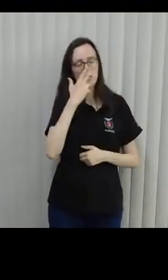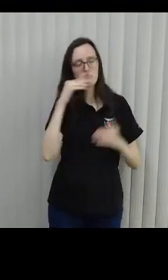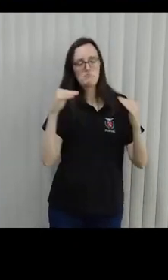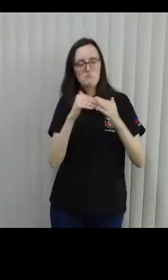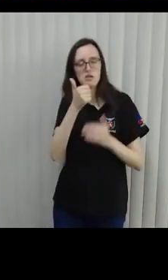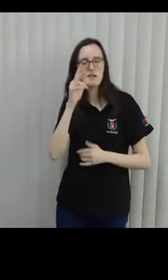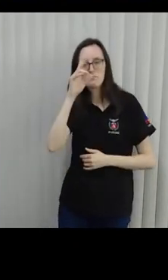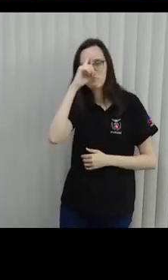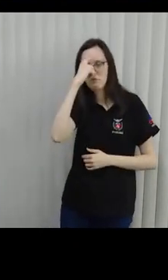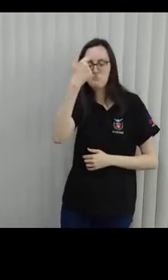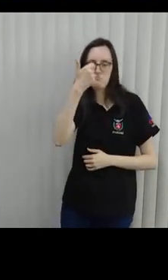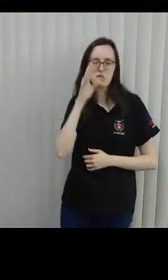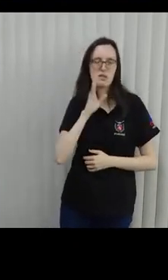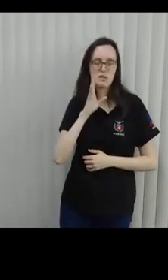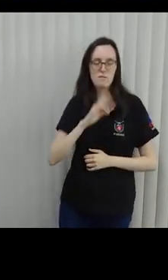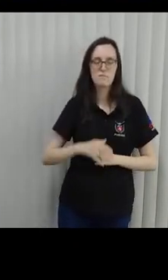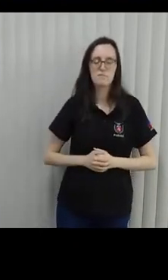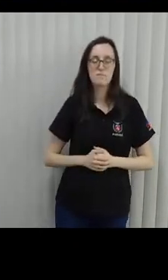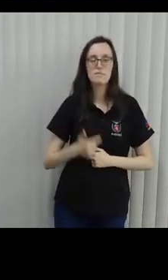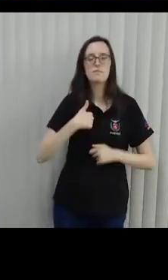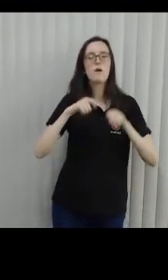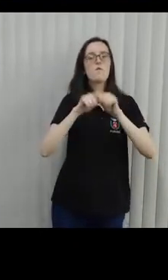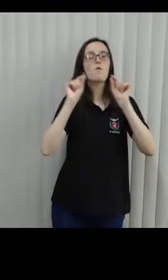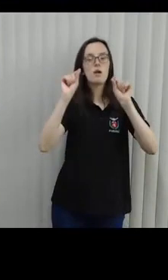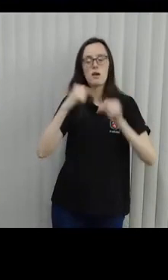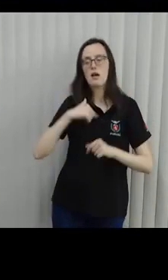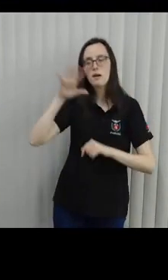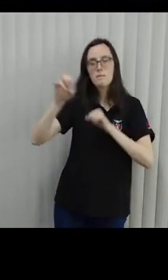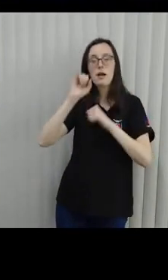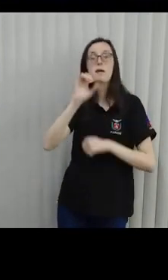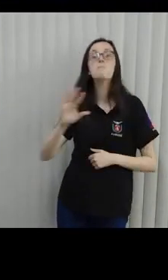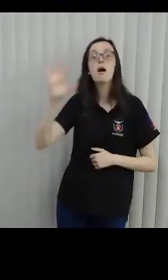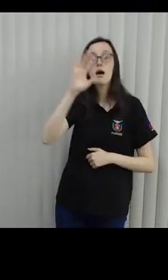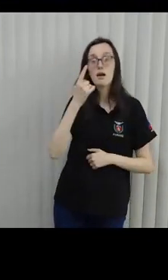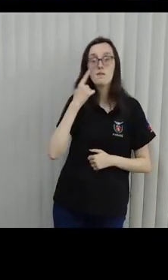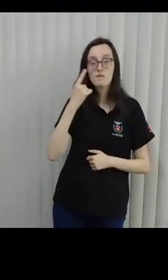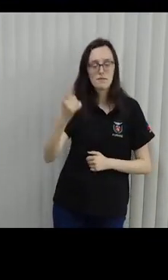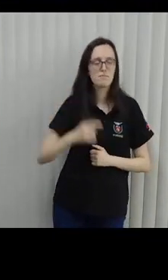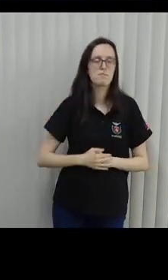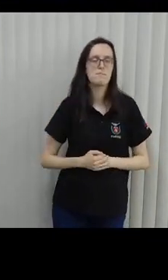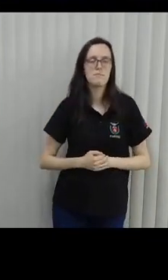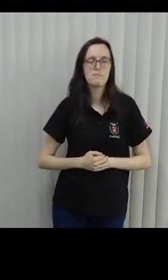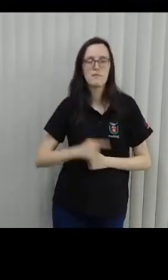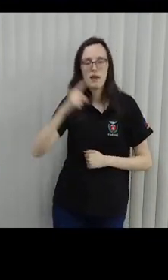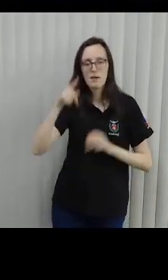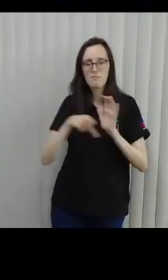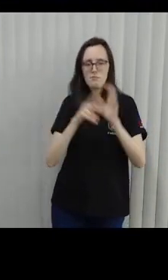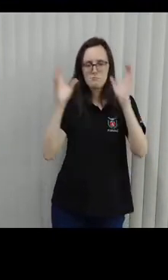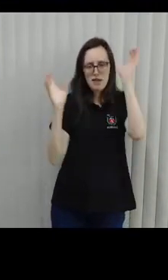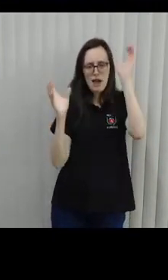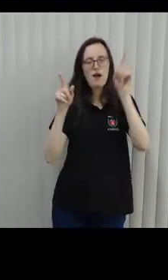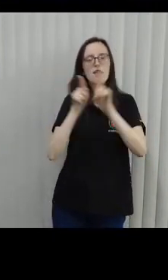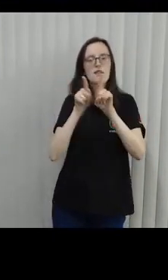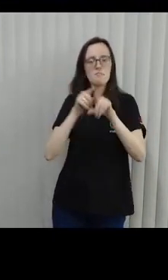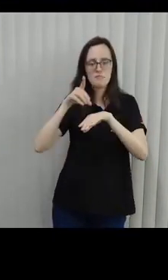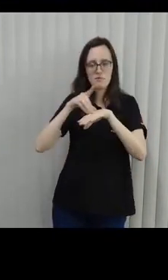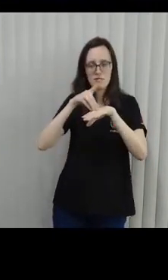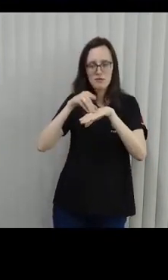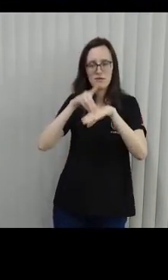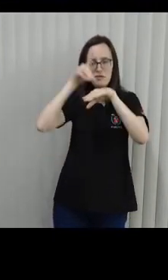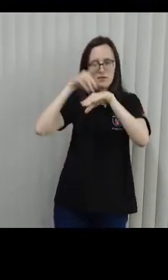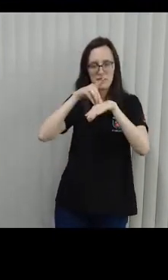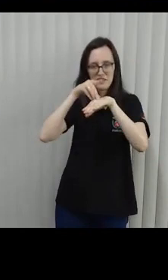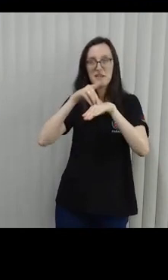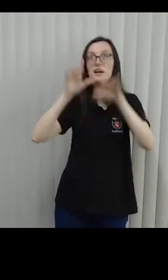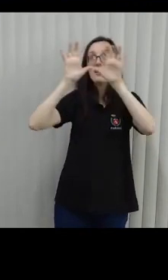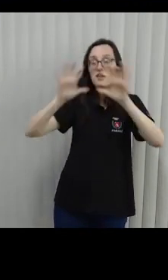ideia legal. Então, o que eu fiz? Ó, eu peguei já essas imagens do Dino, do cacto, tá? E da nuvem.